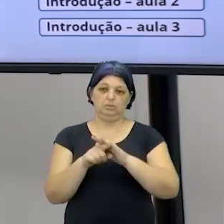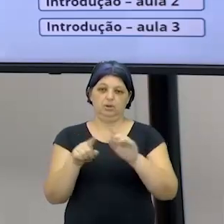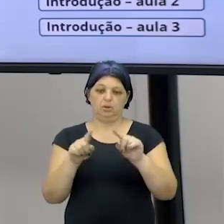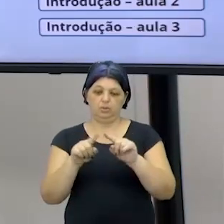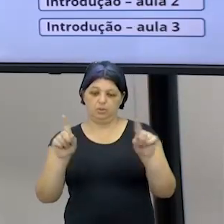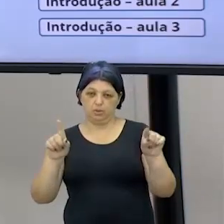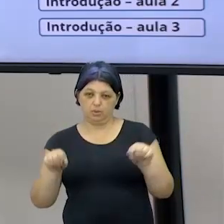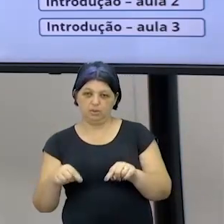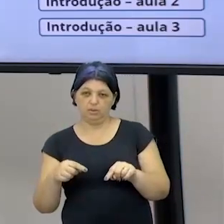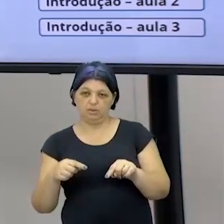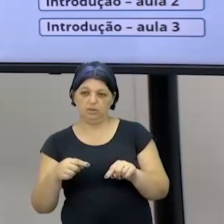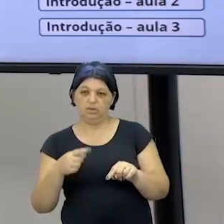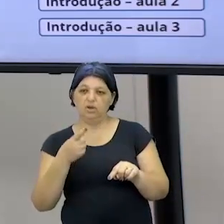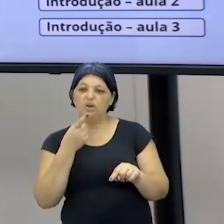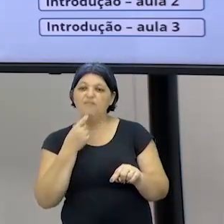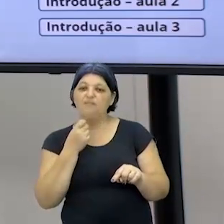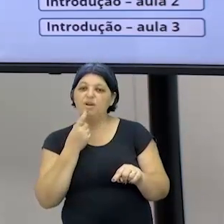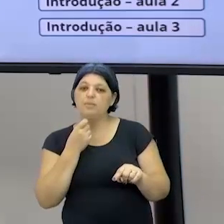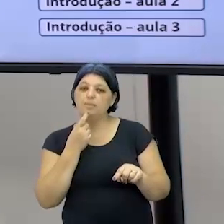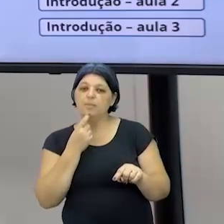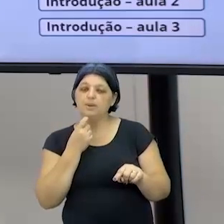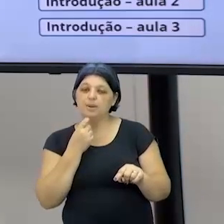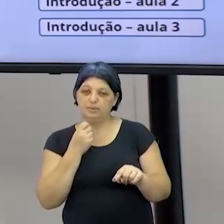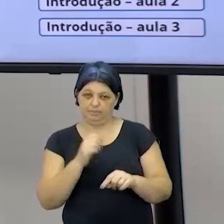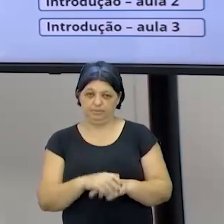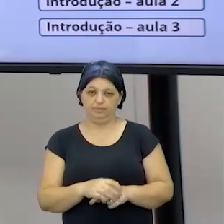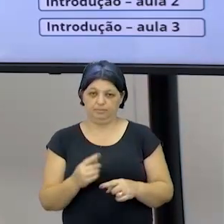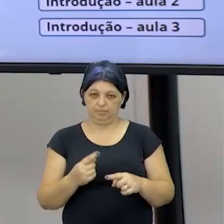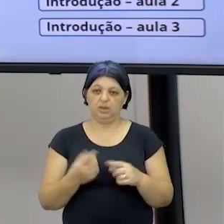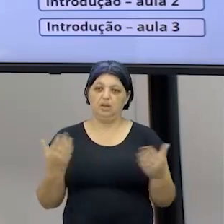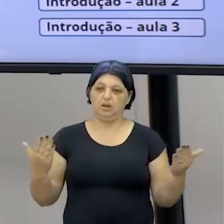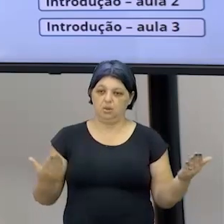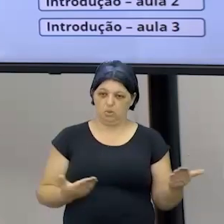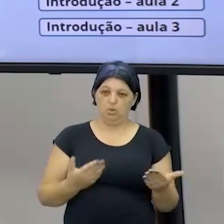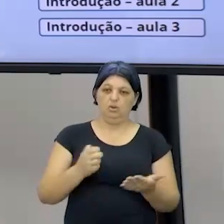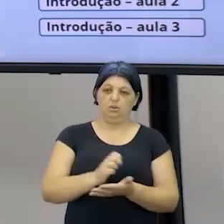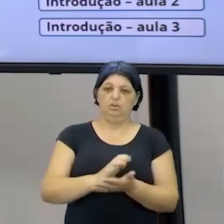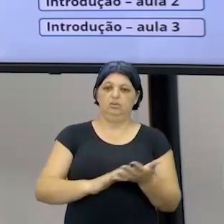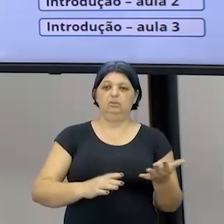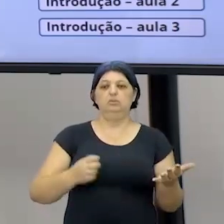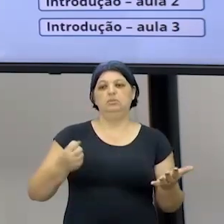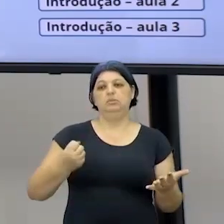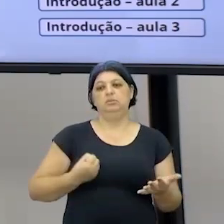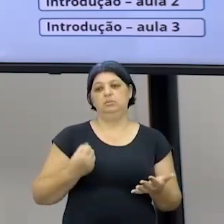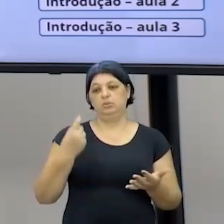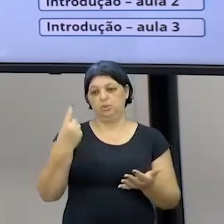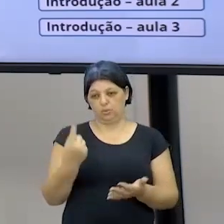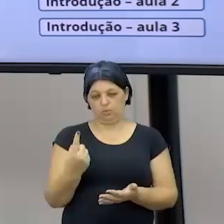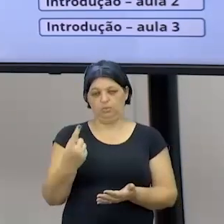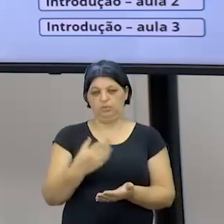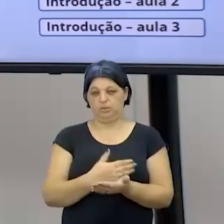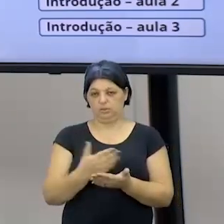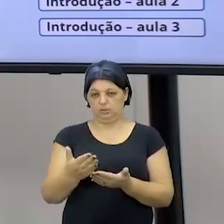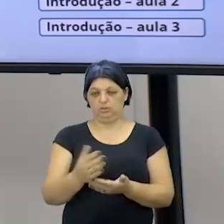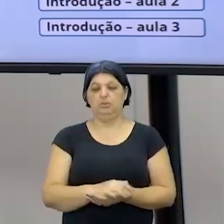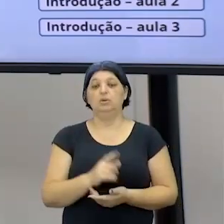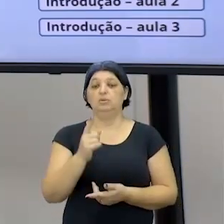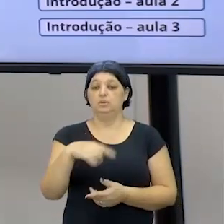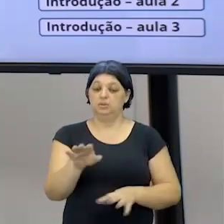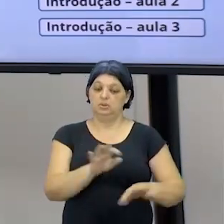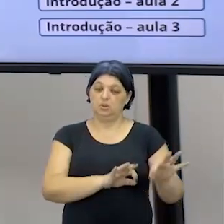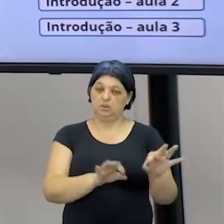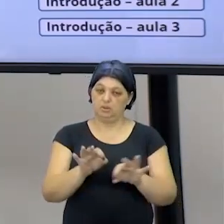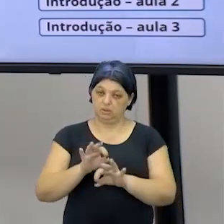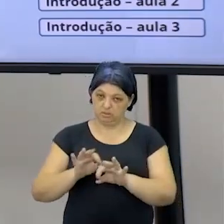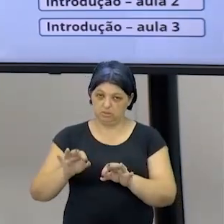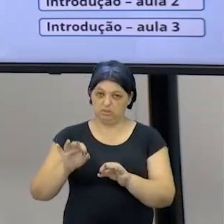aí em vermelho que eu deixei destacado a atividade que estamos. Ok? Vocês vão acompanhando, vocês vão conseguindo se organizar nos